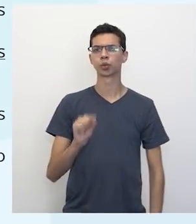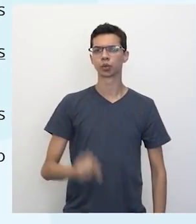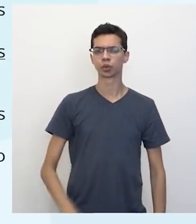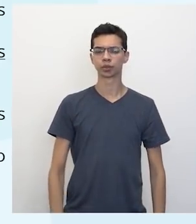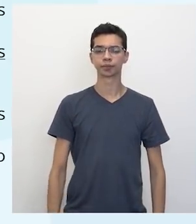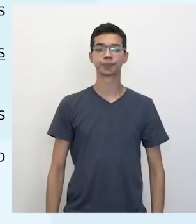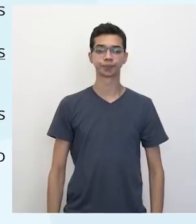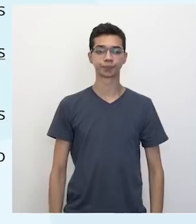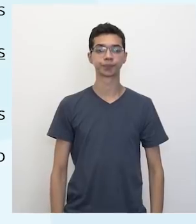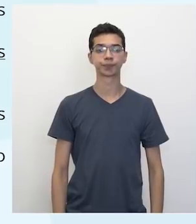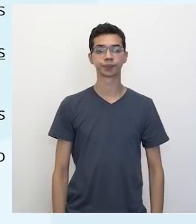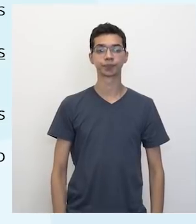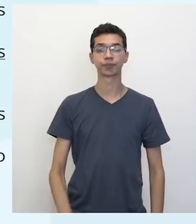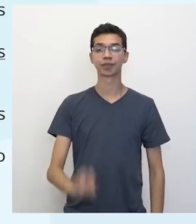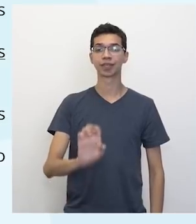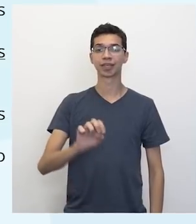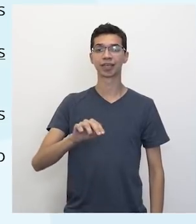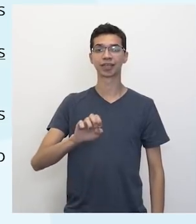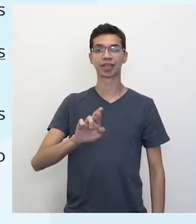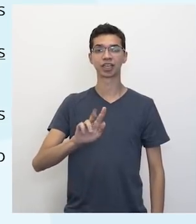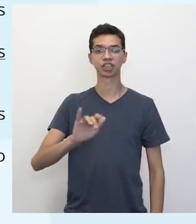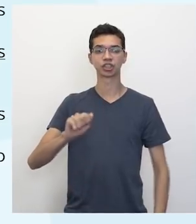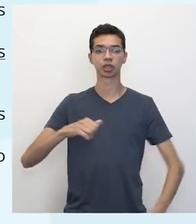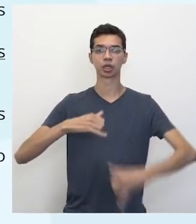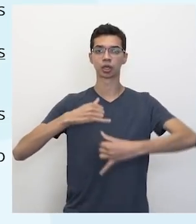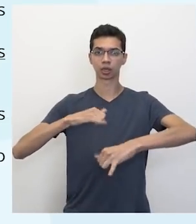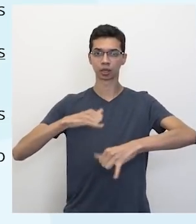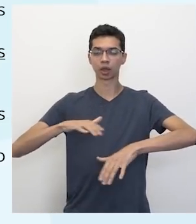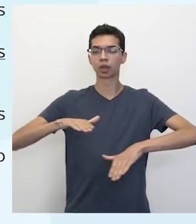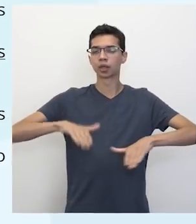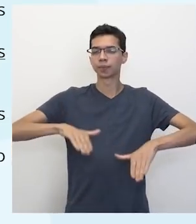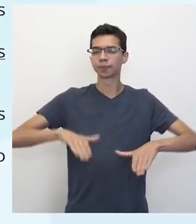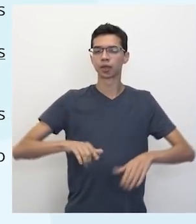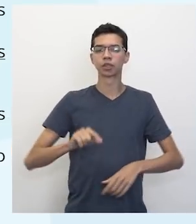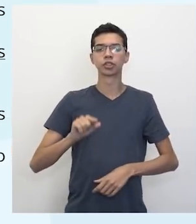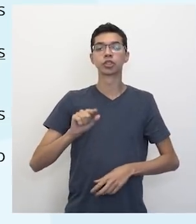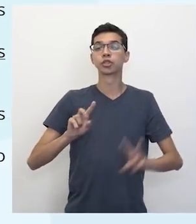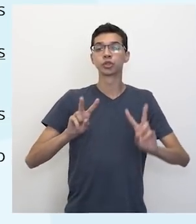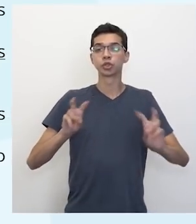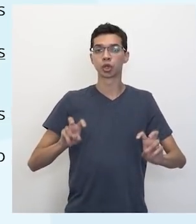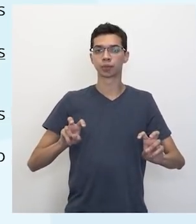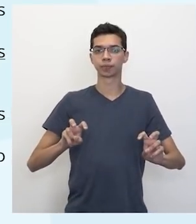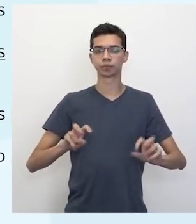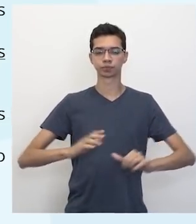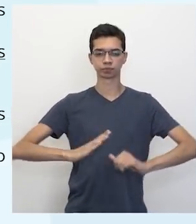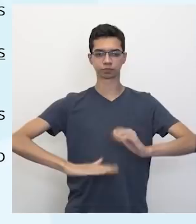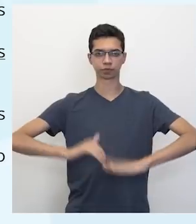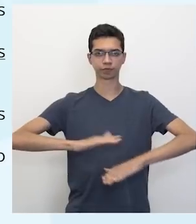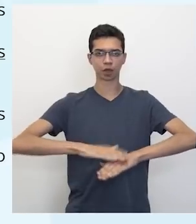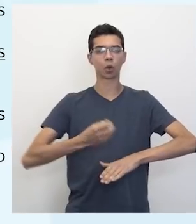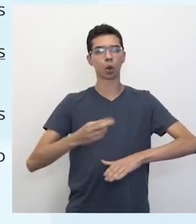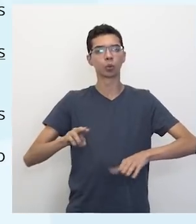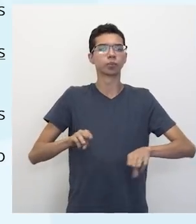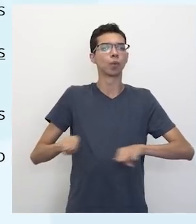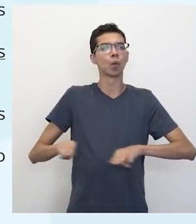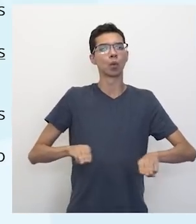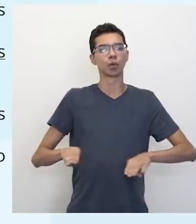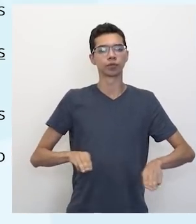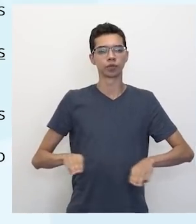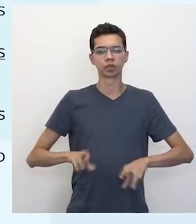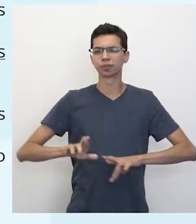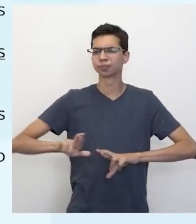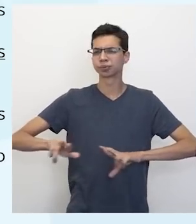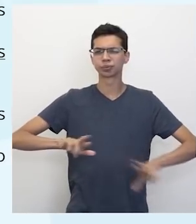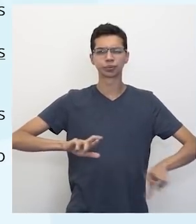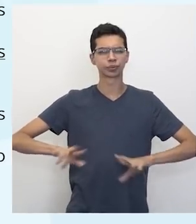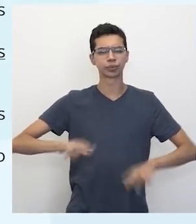Energia está associada à capacidade de produção de ação ou de movimento e manifesta de muitas formas diferentes. Como